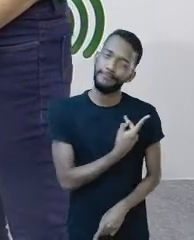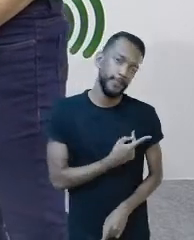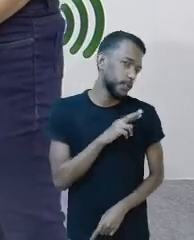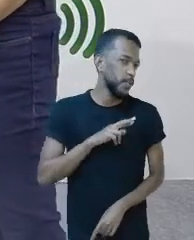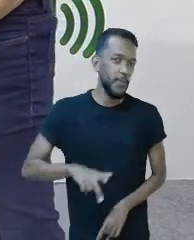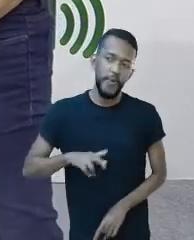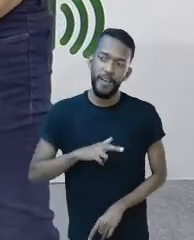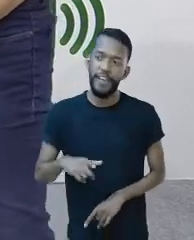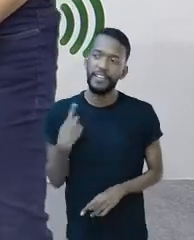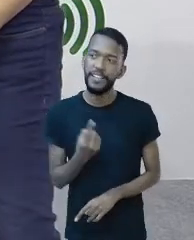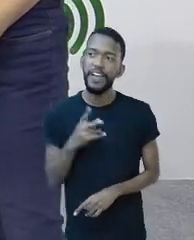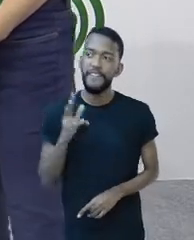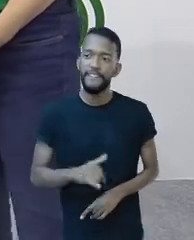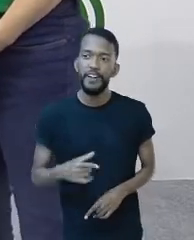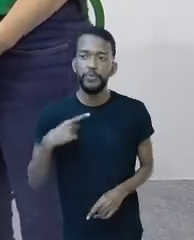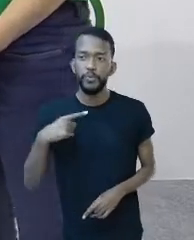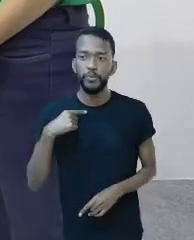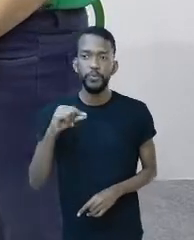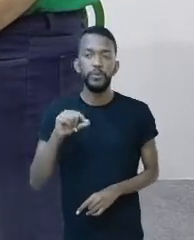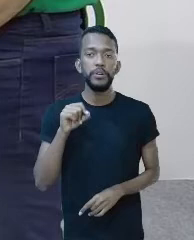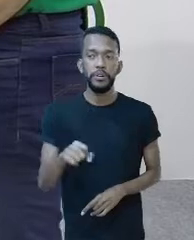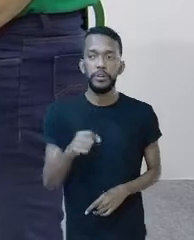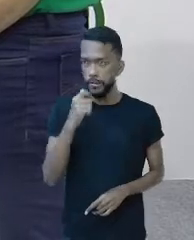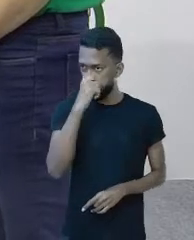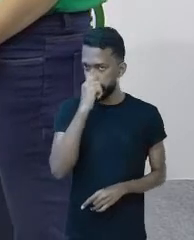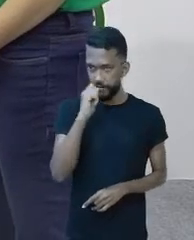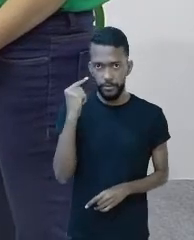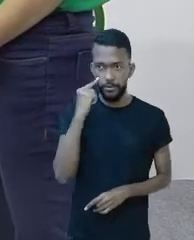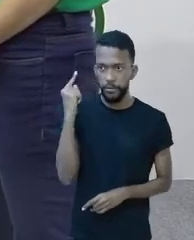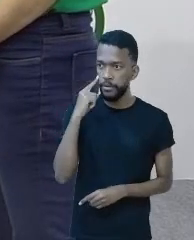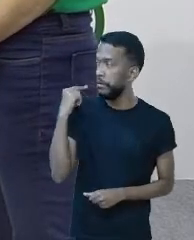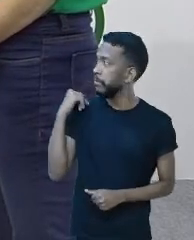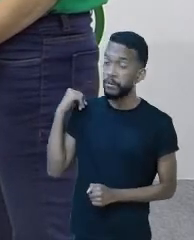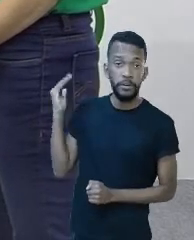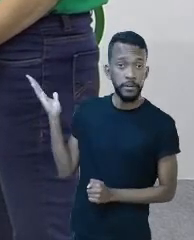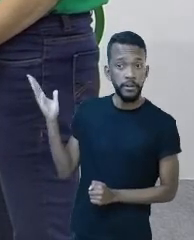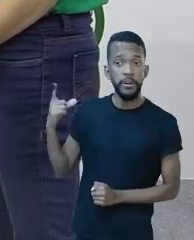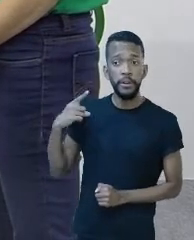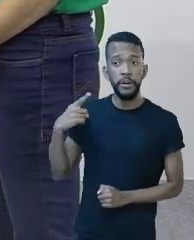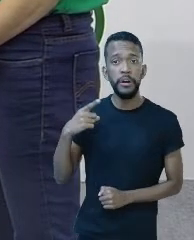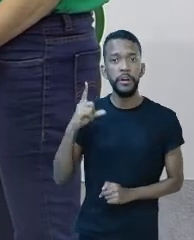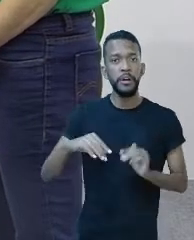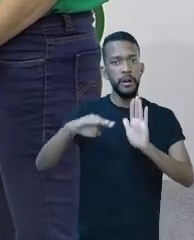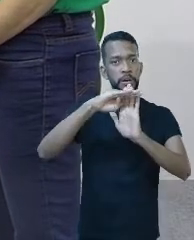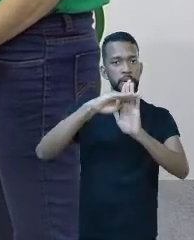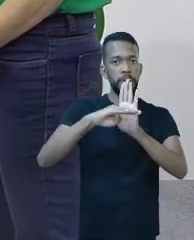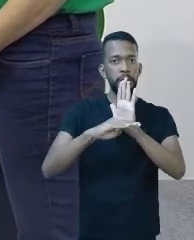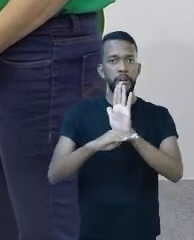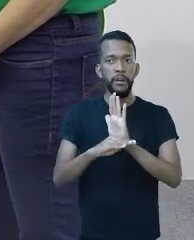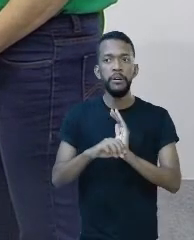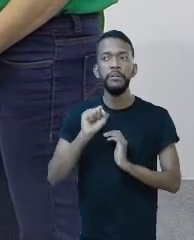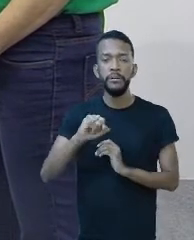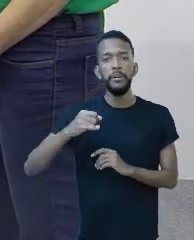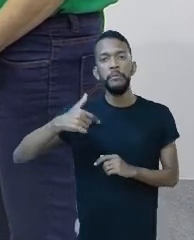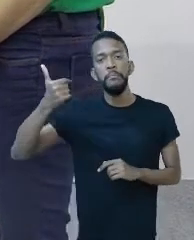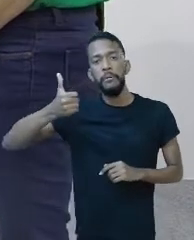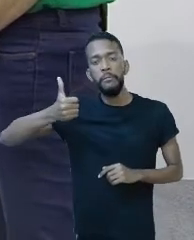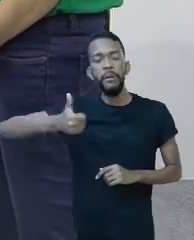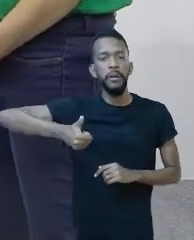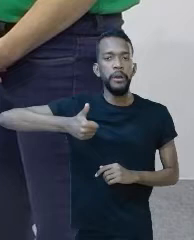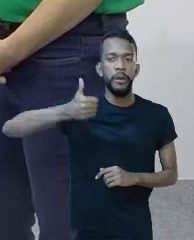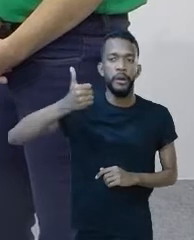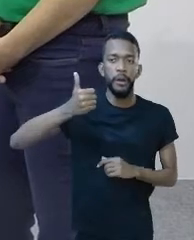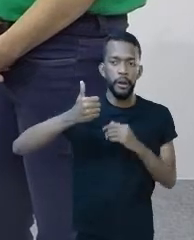Não. Então, a gente vem aqui para o nosso quadrinho. Olha só, nós tínhamos aqui o número de ordem. Quem tiraria em